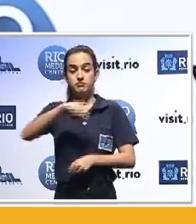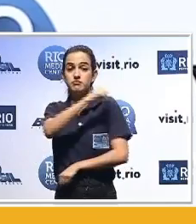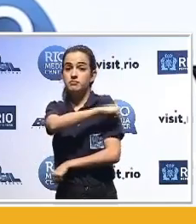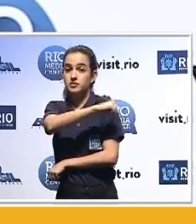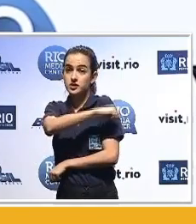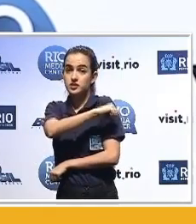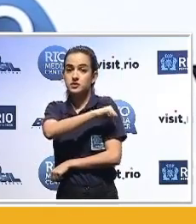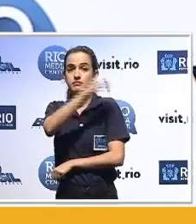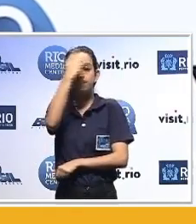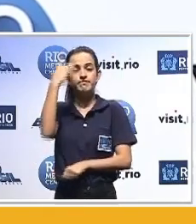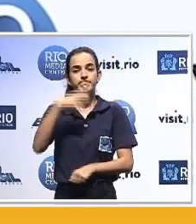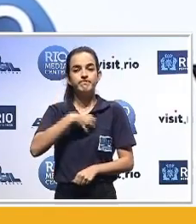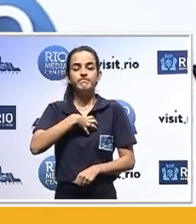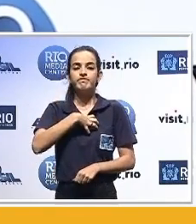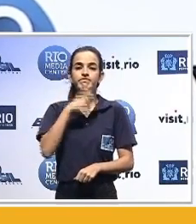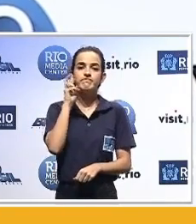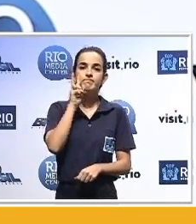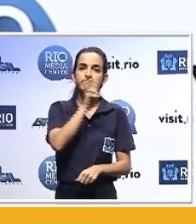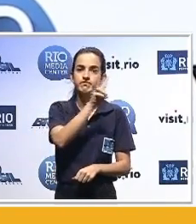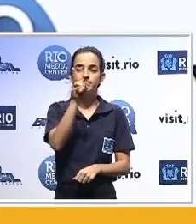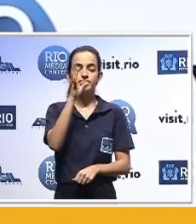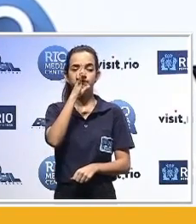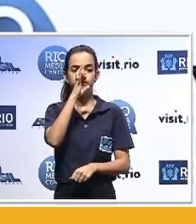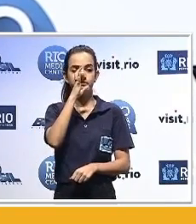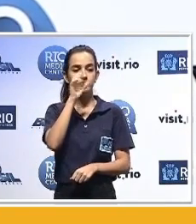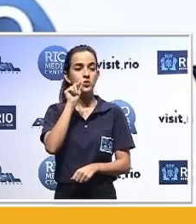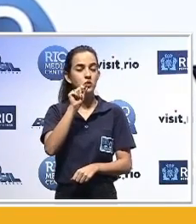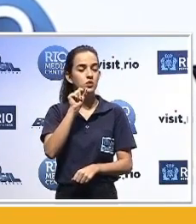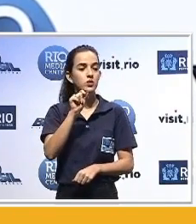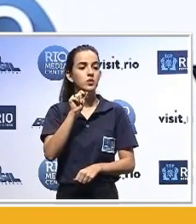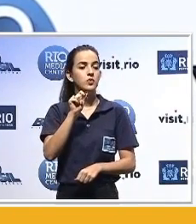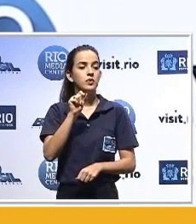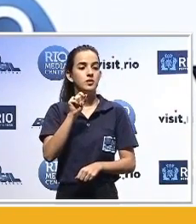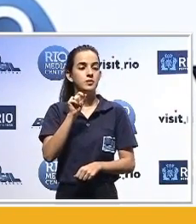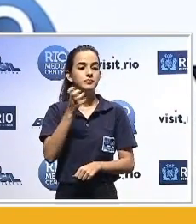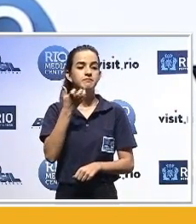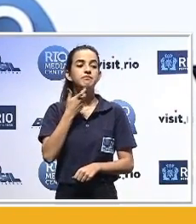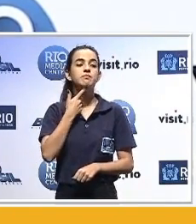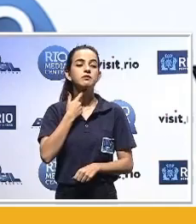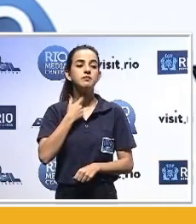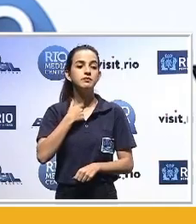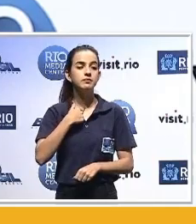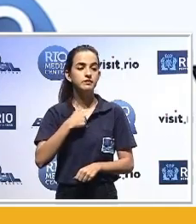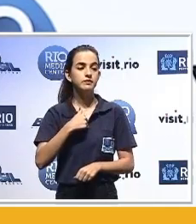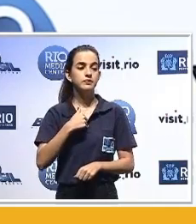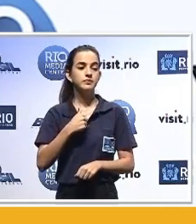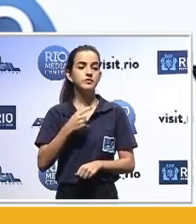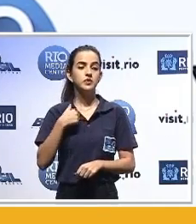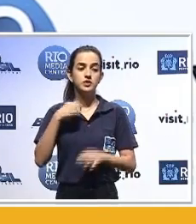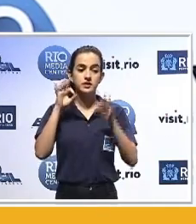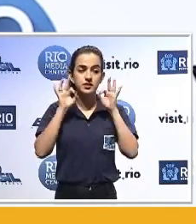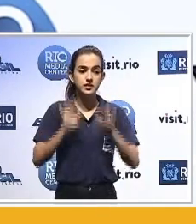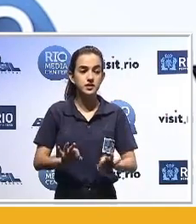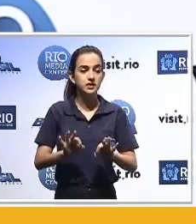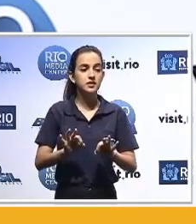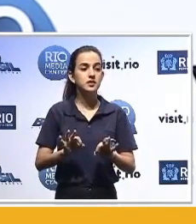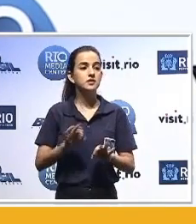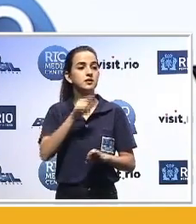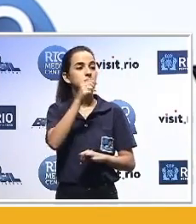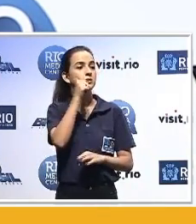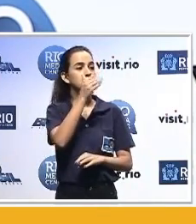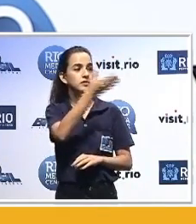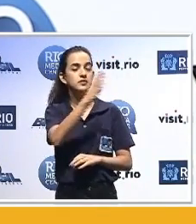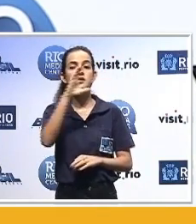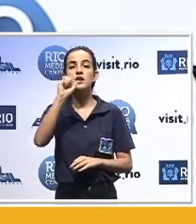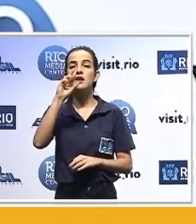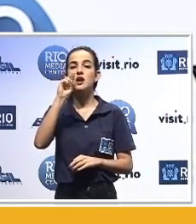Janeiro, se atinja aquilo que nós temos a certeza. Está aqui a Carolina, ontem